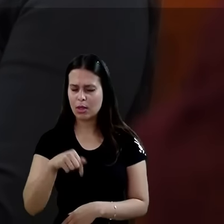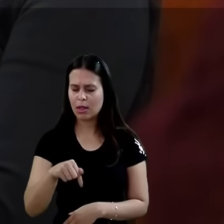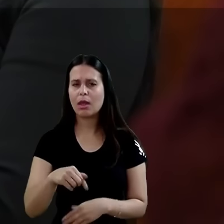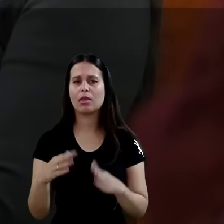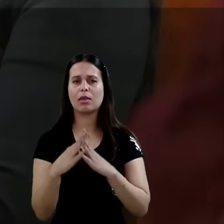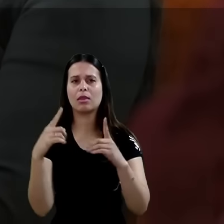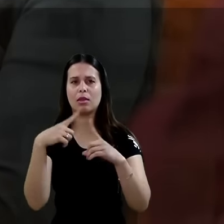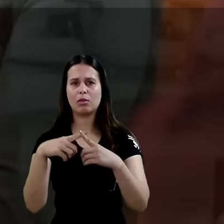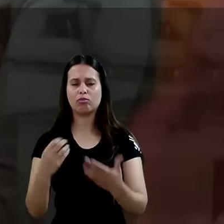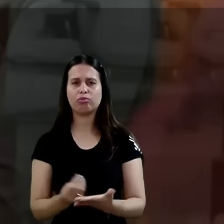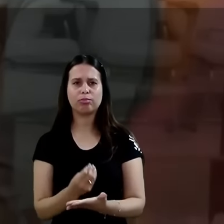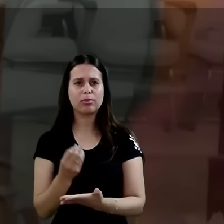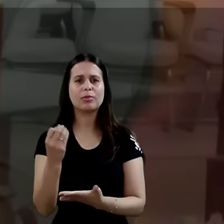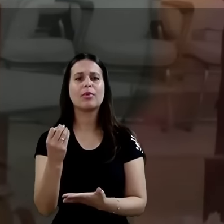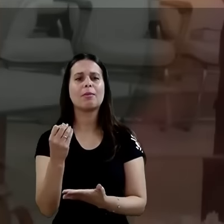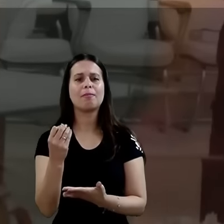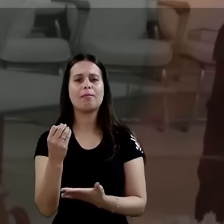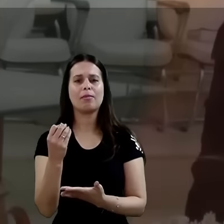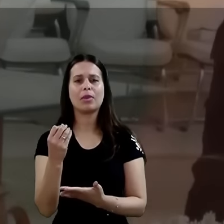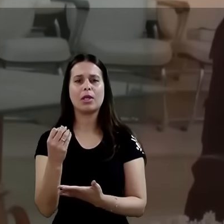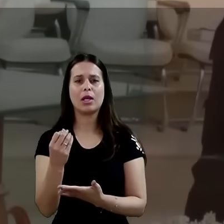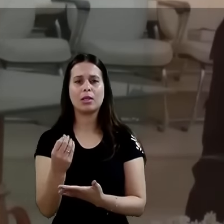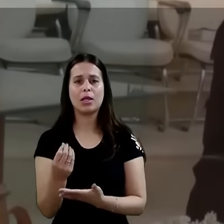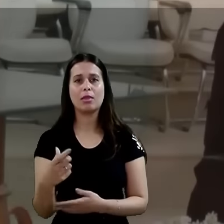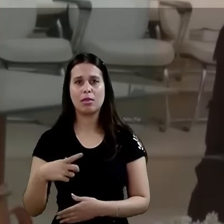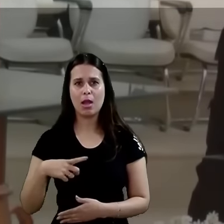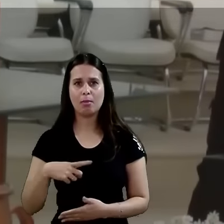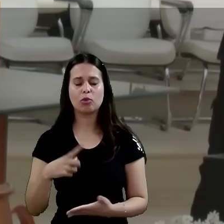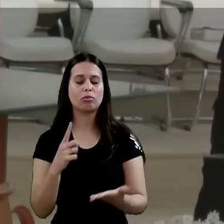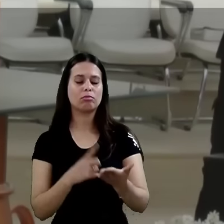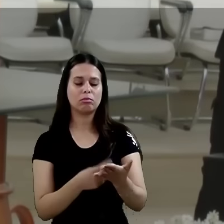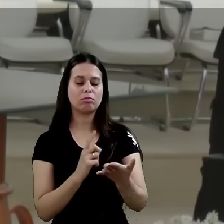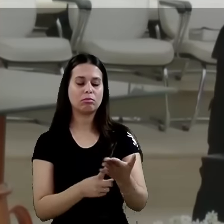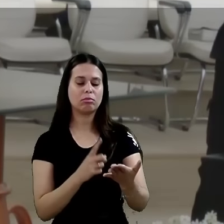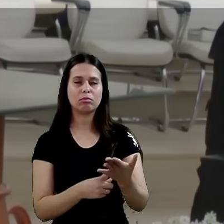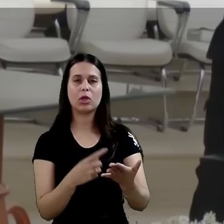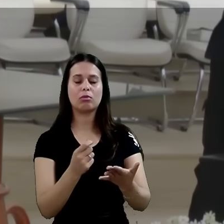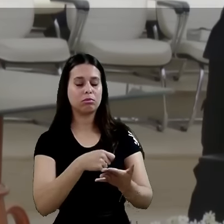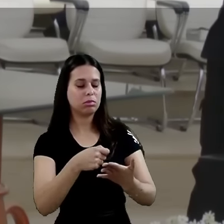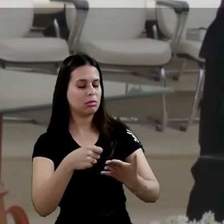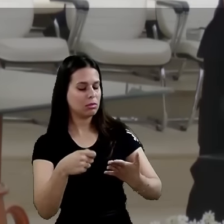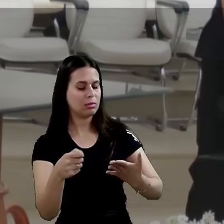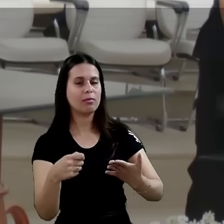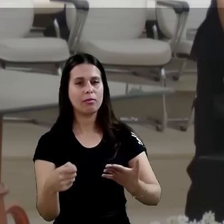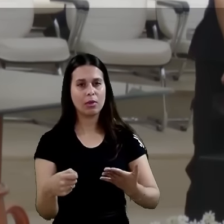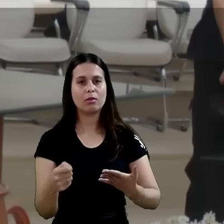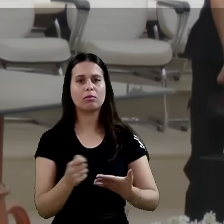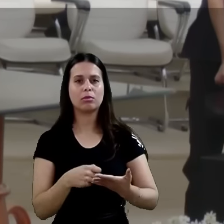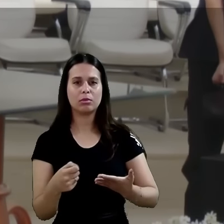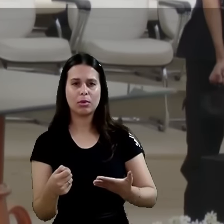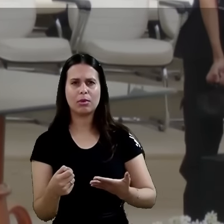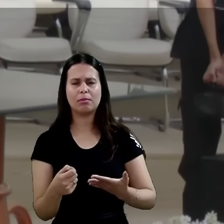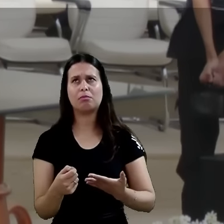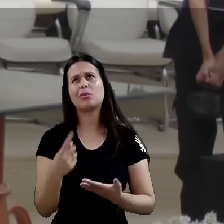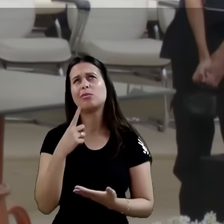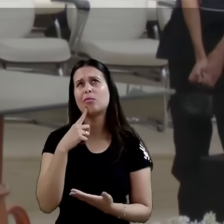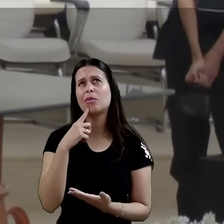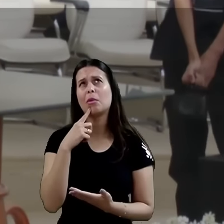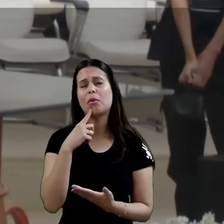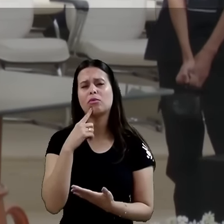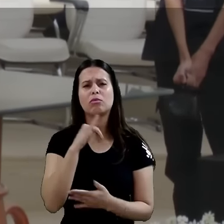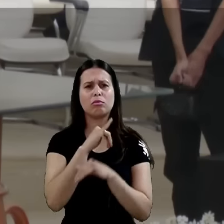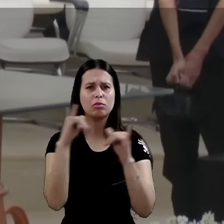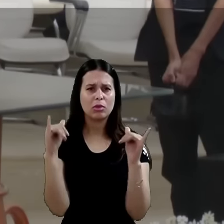ativo nós somos um ministério que tem uma agenda bastante Como que eu posso